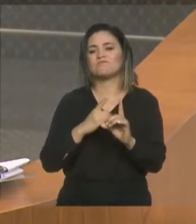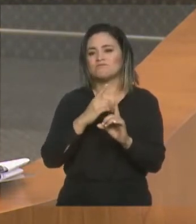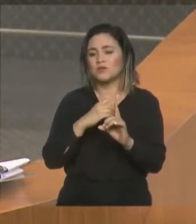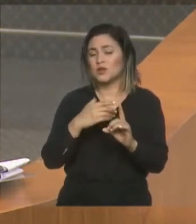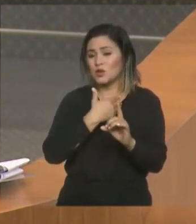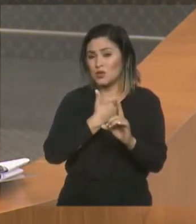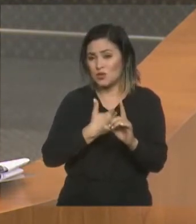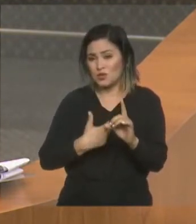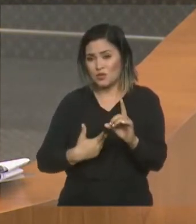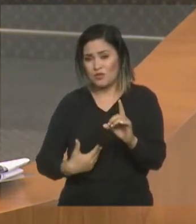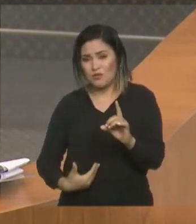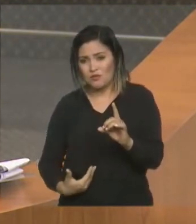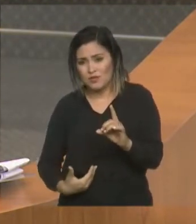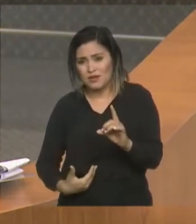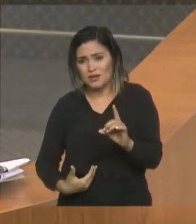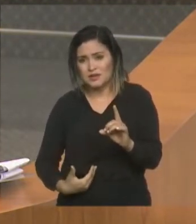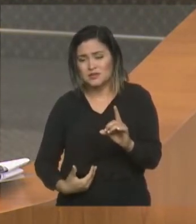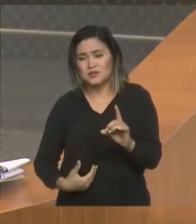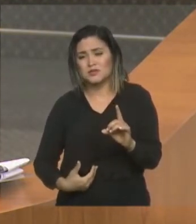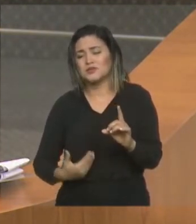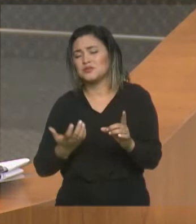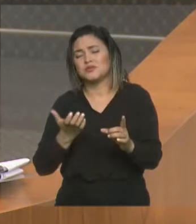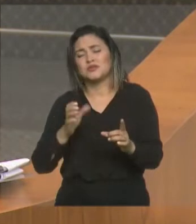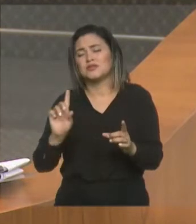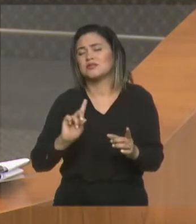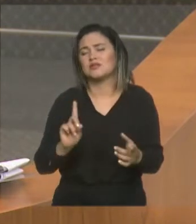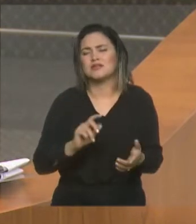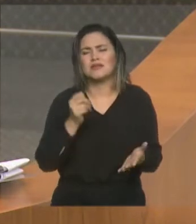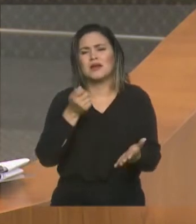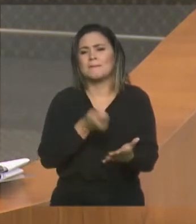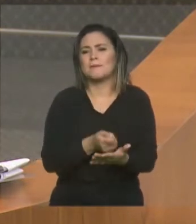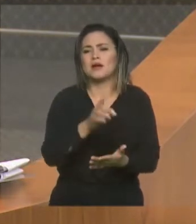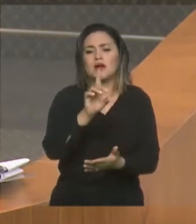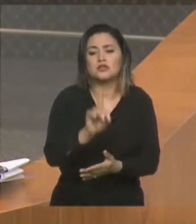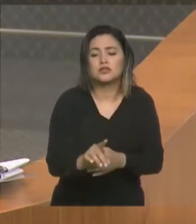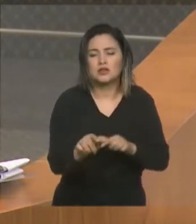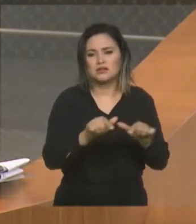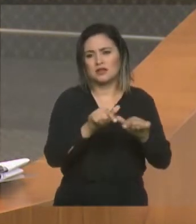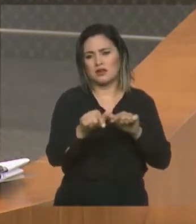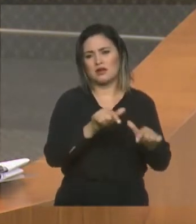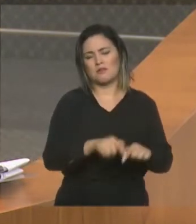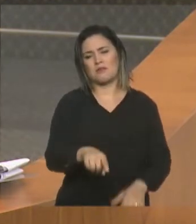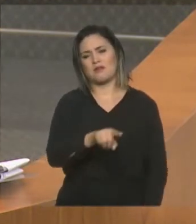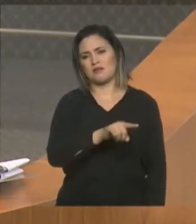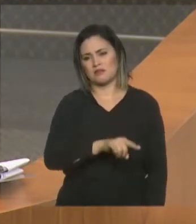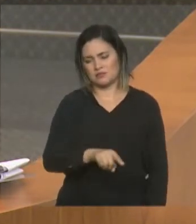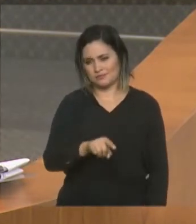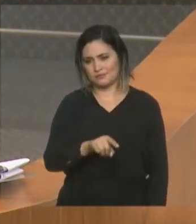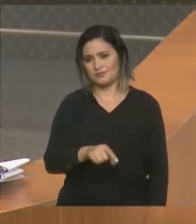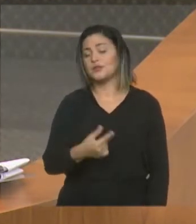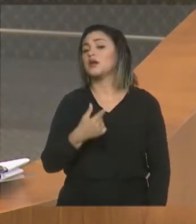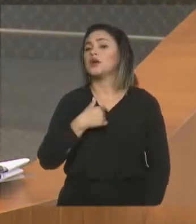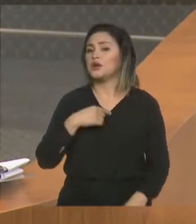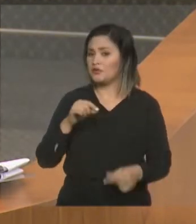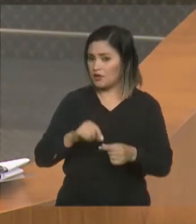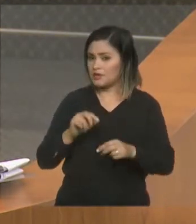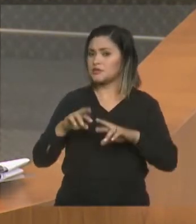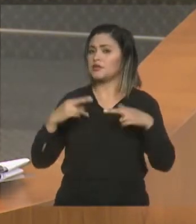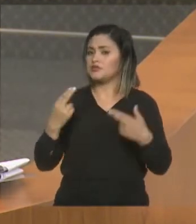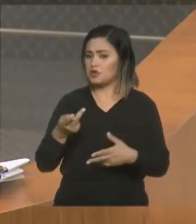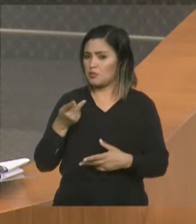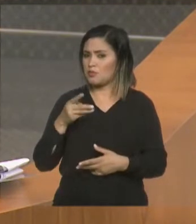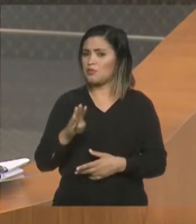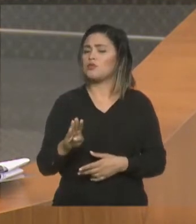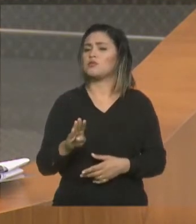deles. É aqui que está na justiça, não sou eu. E vou fazer uma audiência pública para poder essas pessoas dizerem